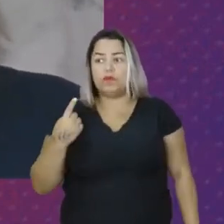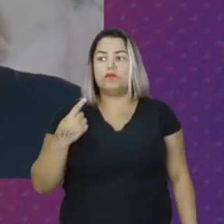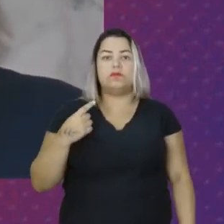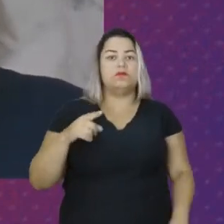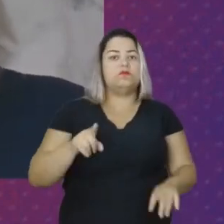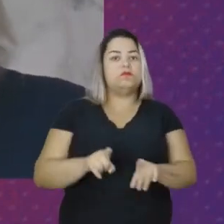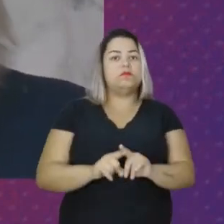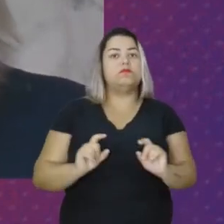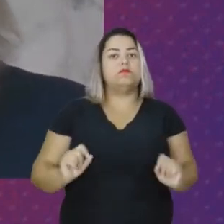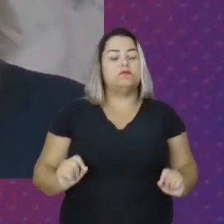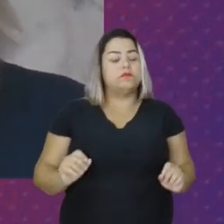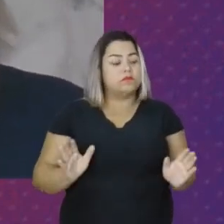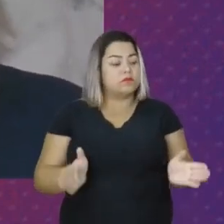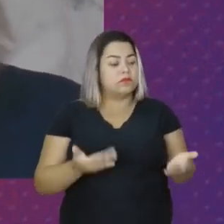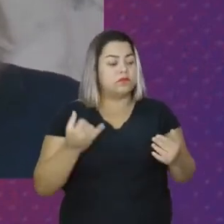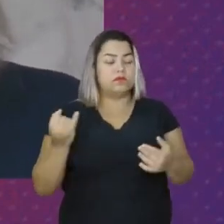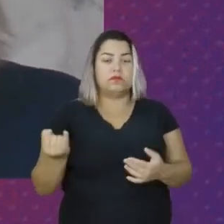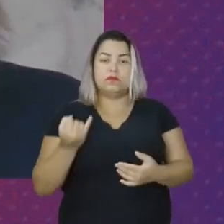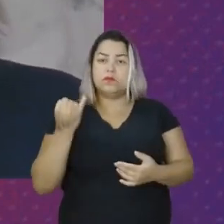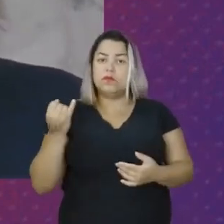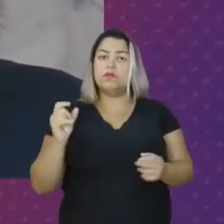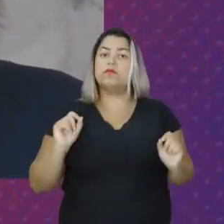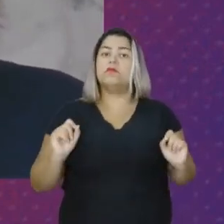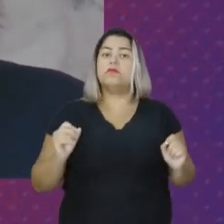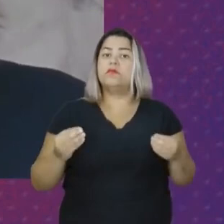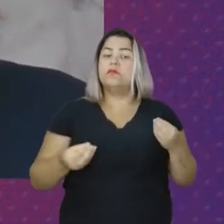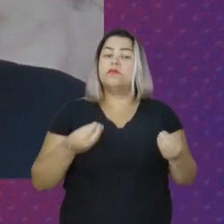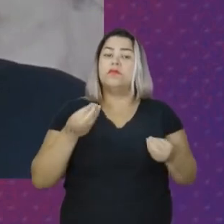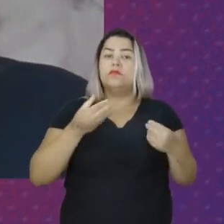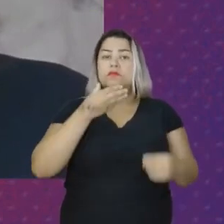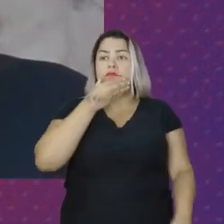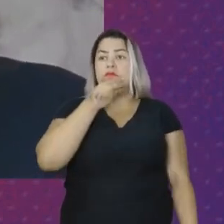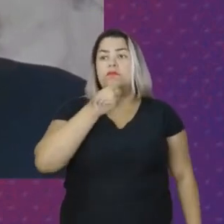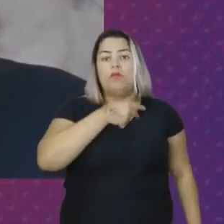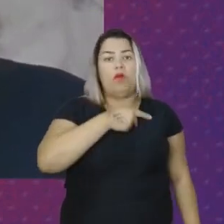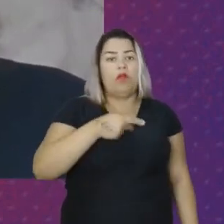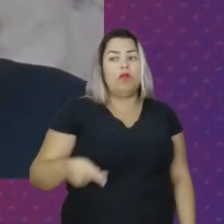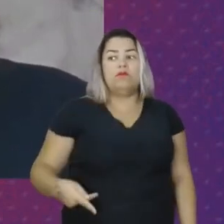são iniciativas importantes. Assim como o presidente